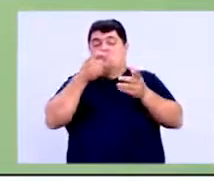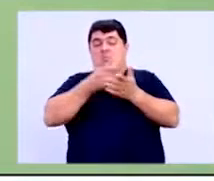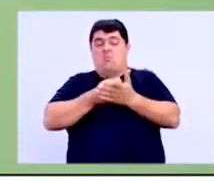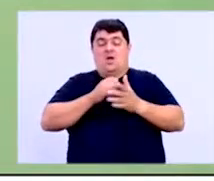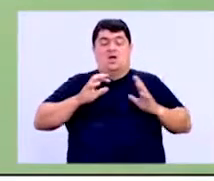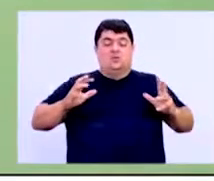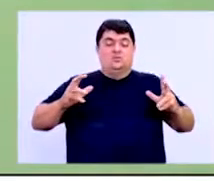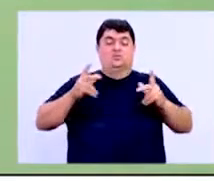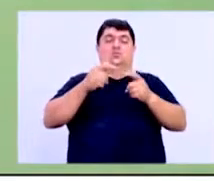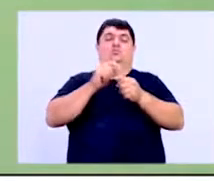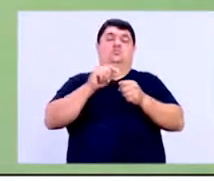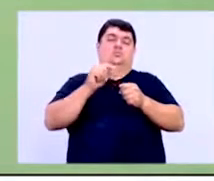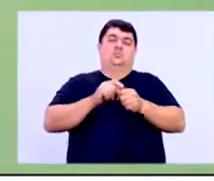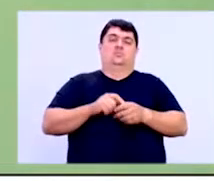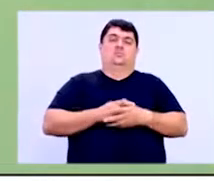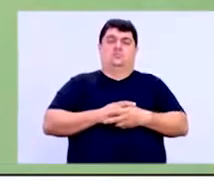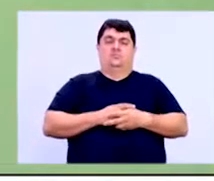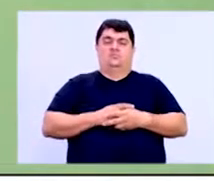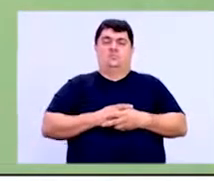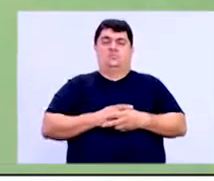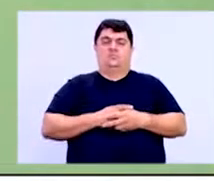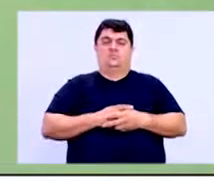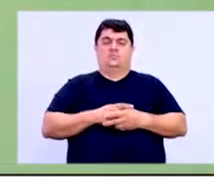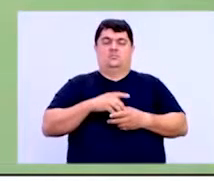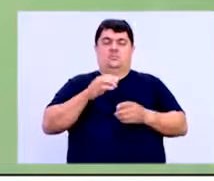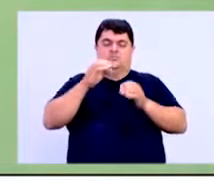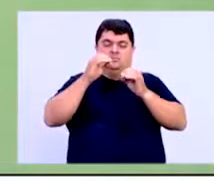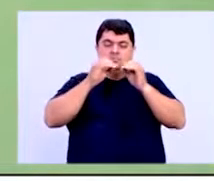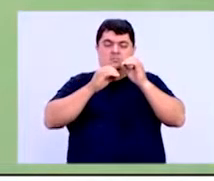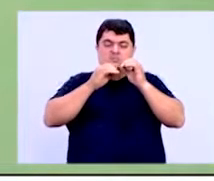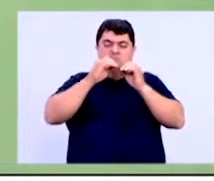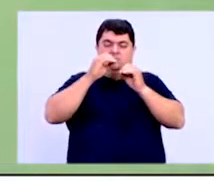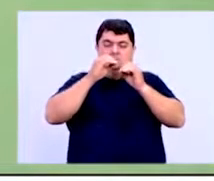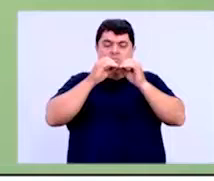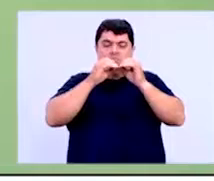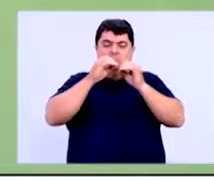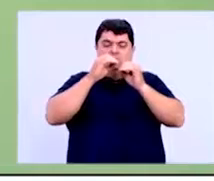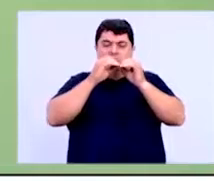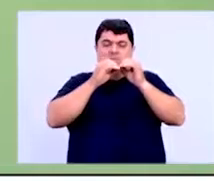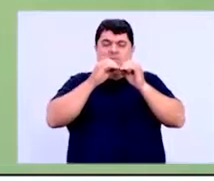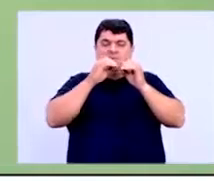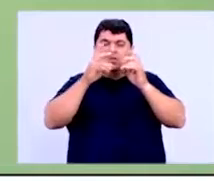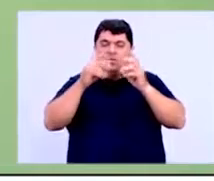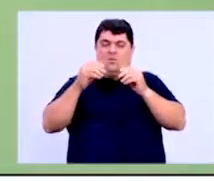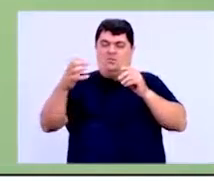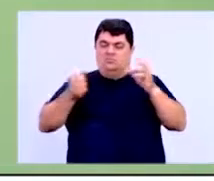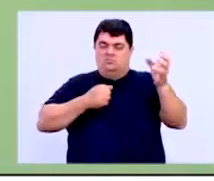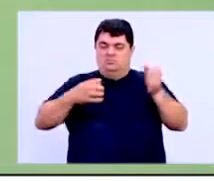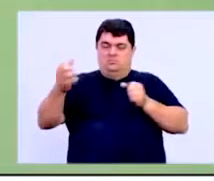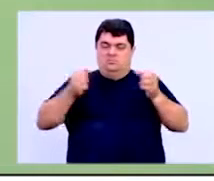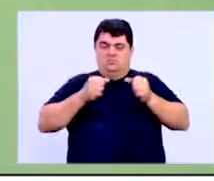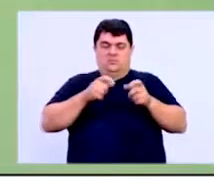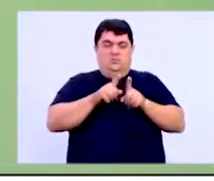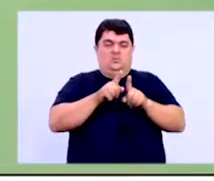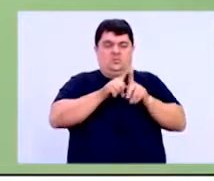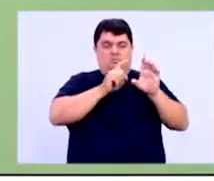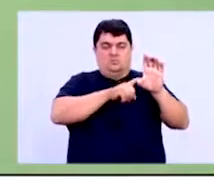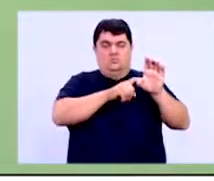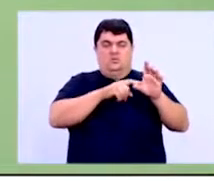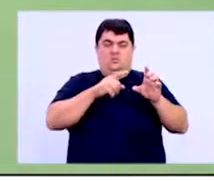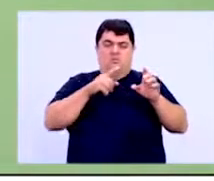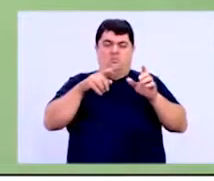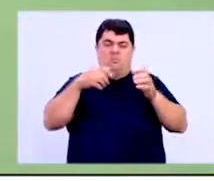despesas operacionais. Ou seja, o ponto que as receitas e despesas são iguais a zeros.